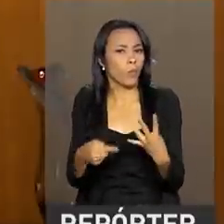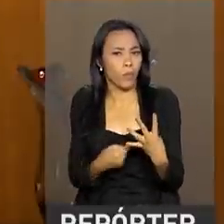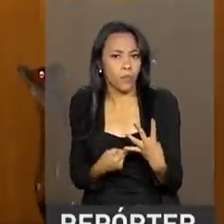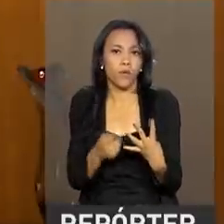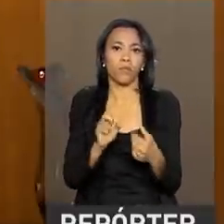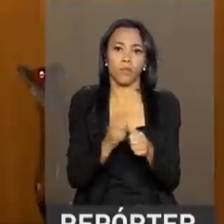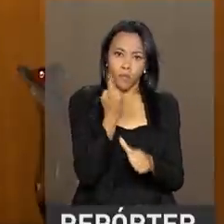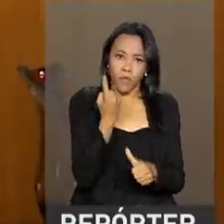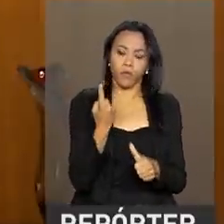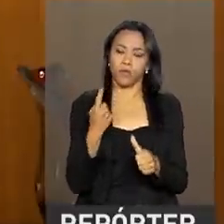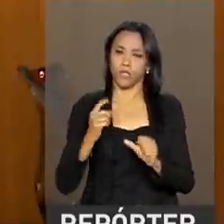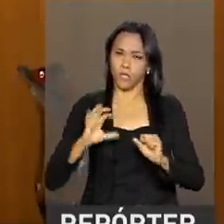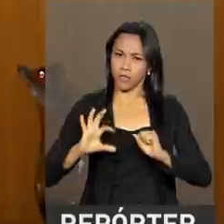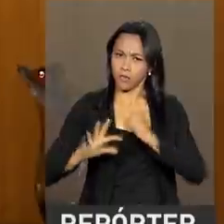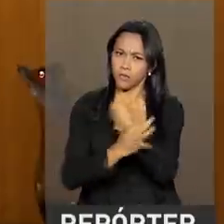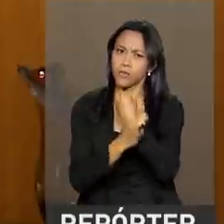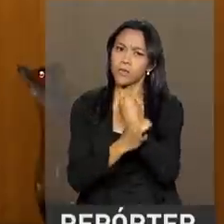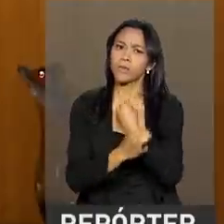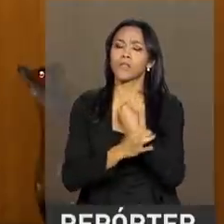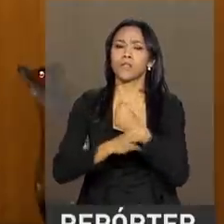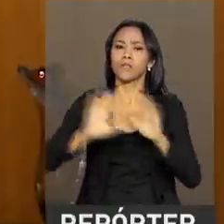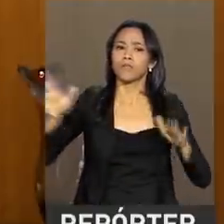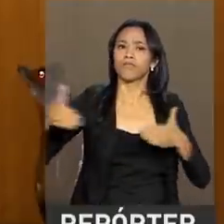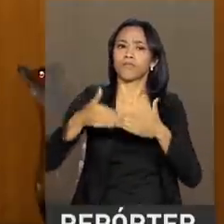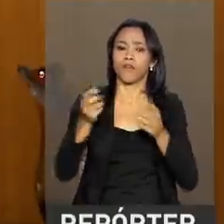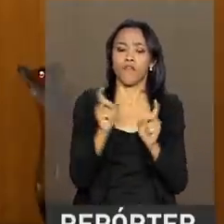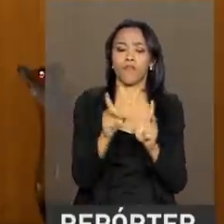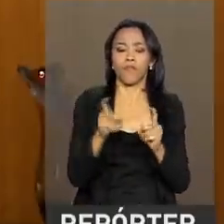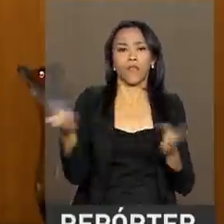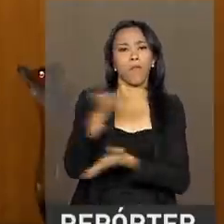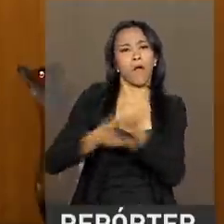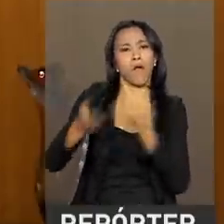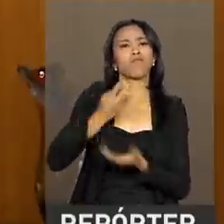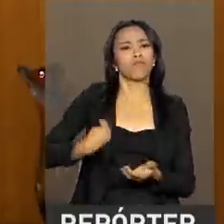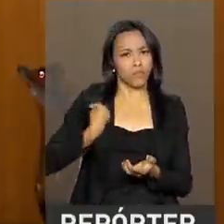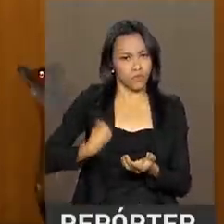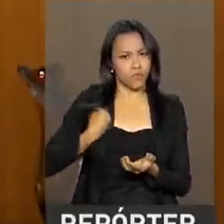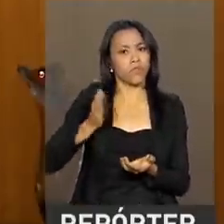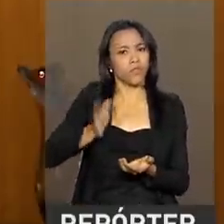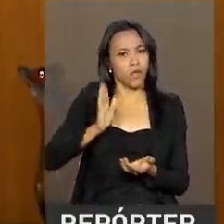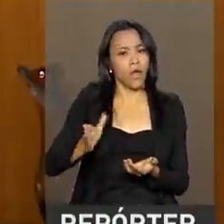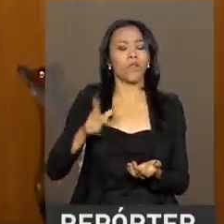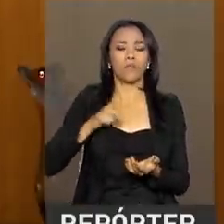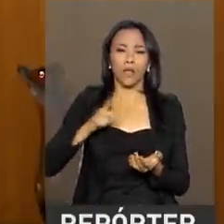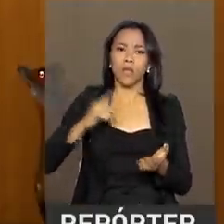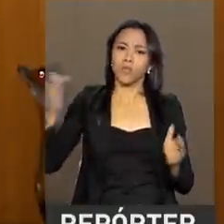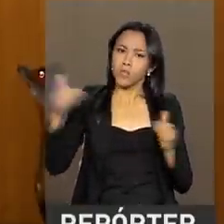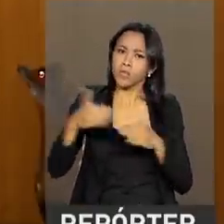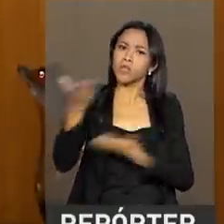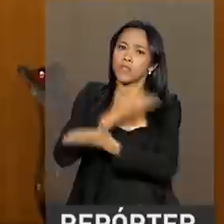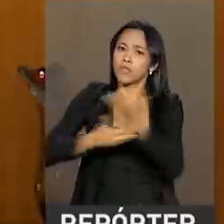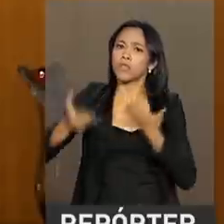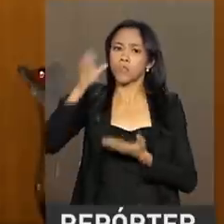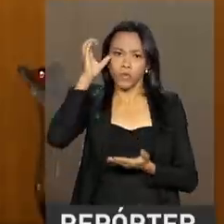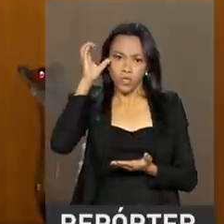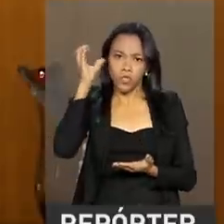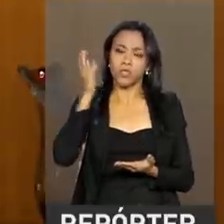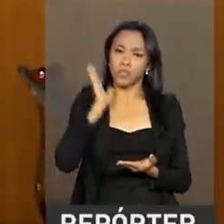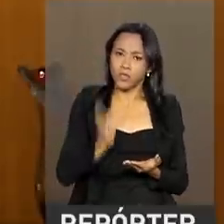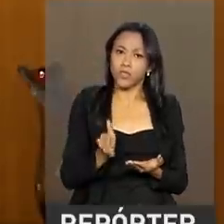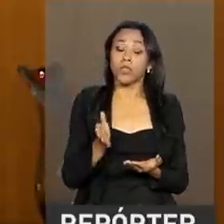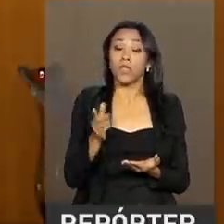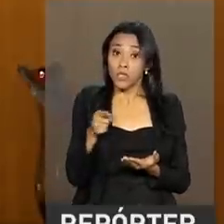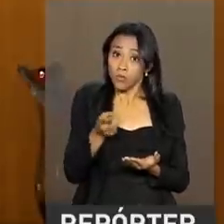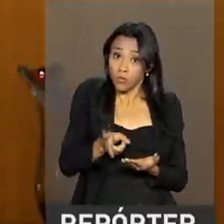tornar mais sólida a relação comercial já existente temos uma relação comercial com os chineses e isso